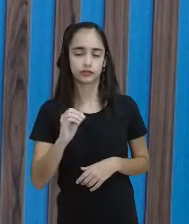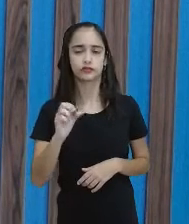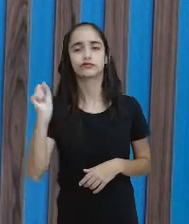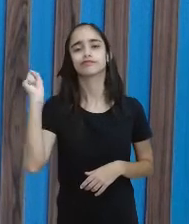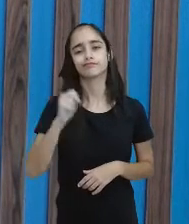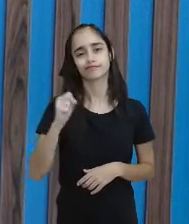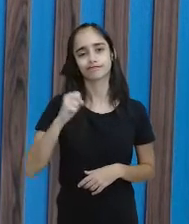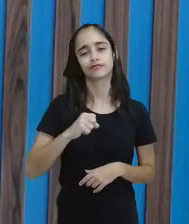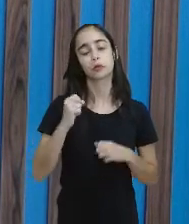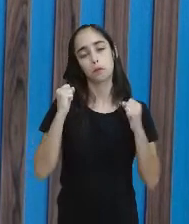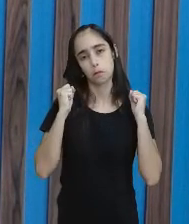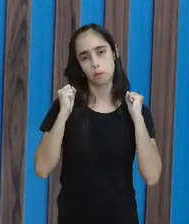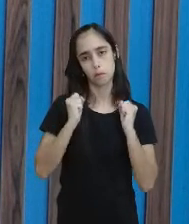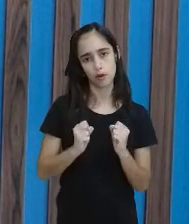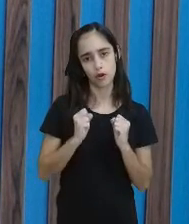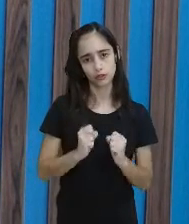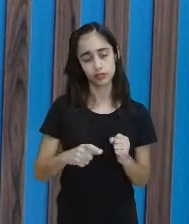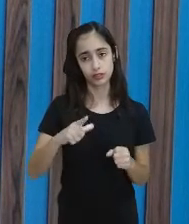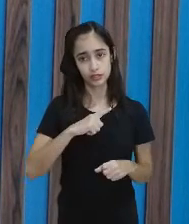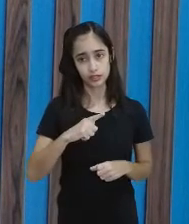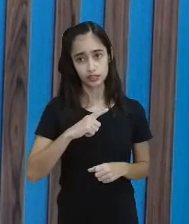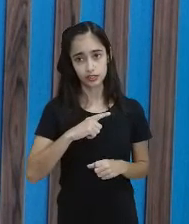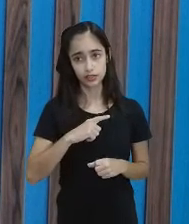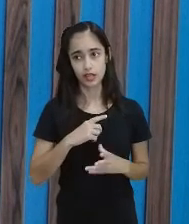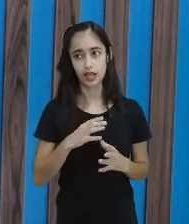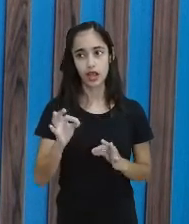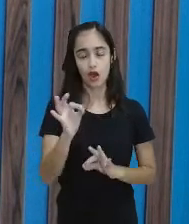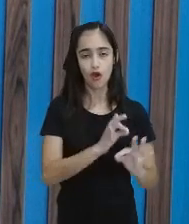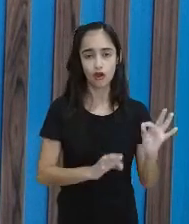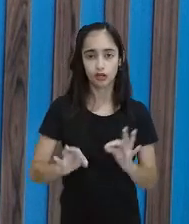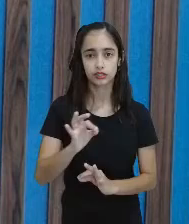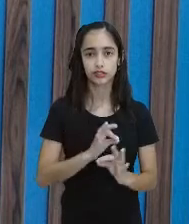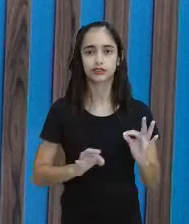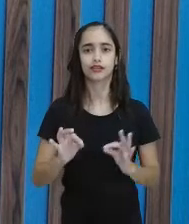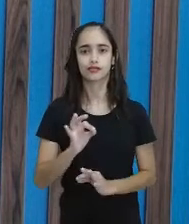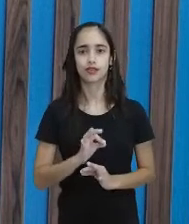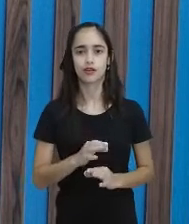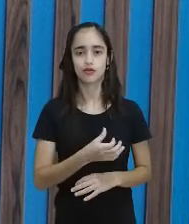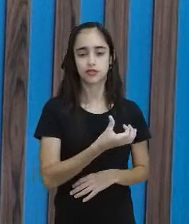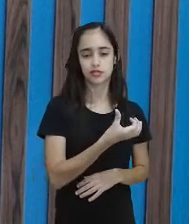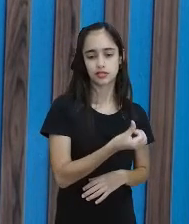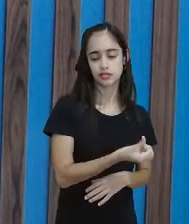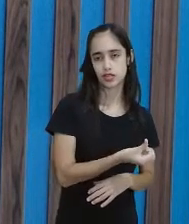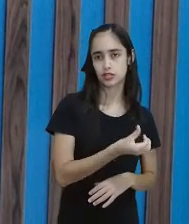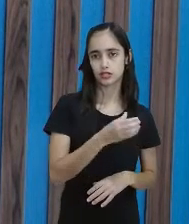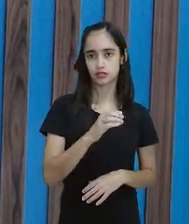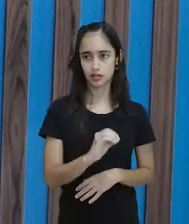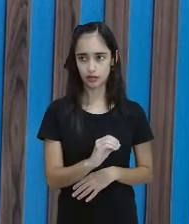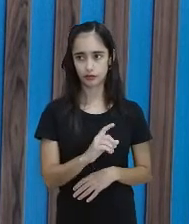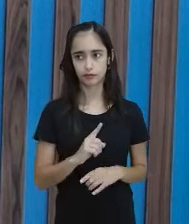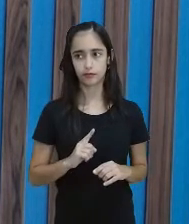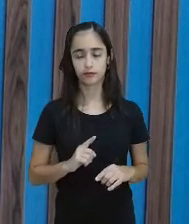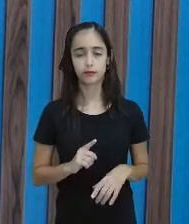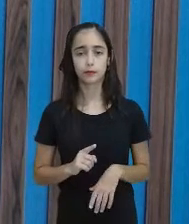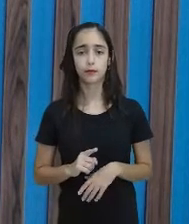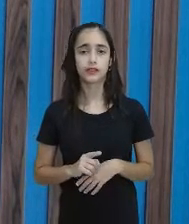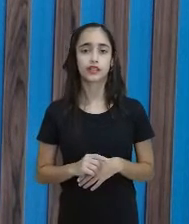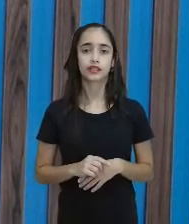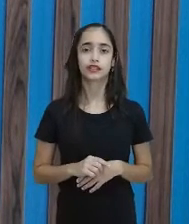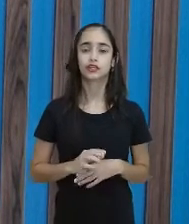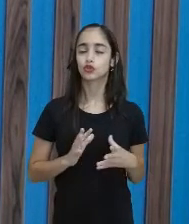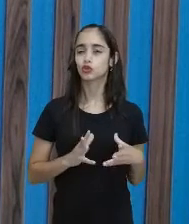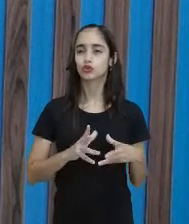formação 6-0, que é quando todo mundo passa por todas as funções, né, da quadra.